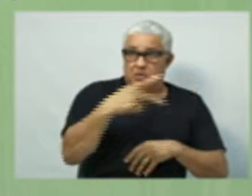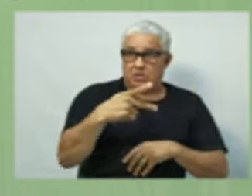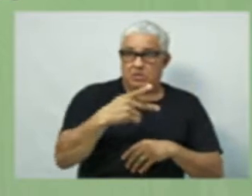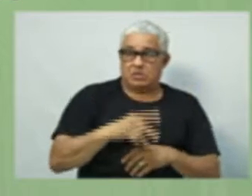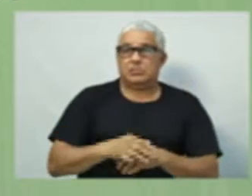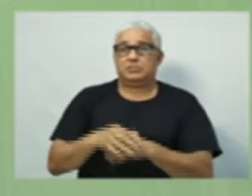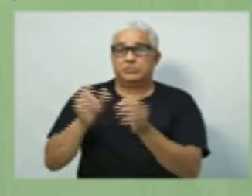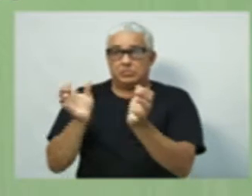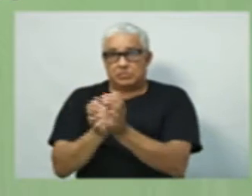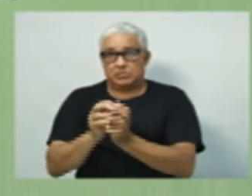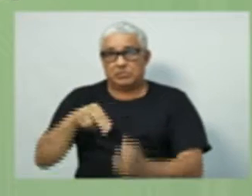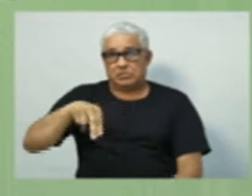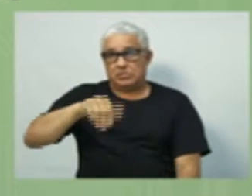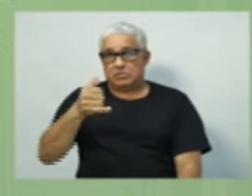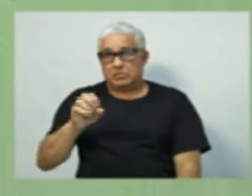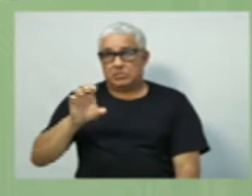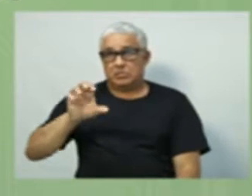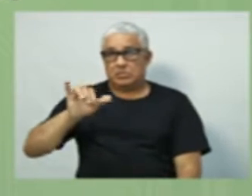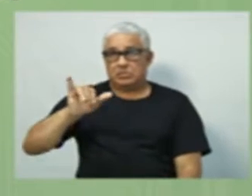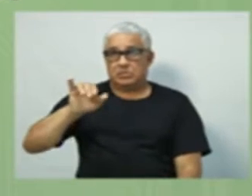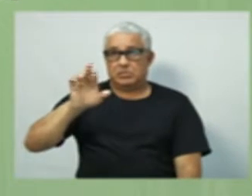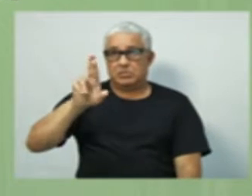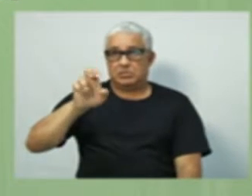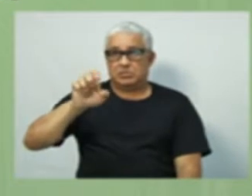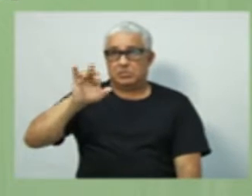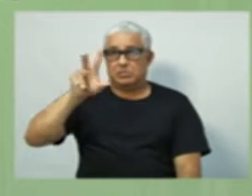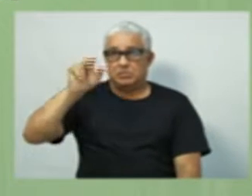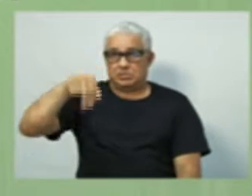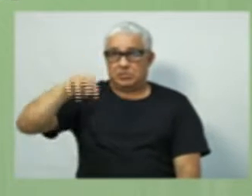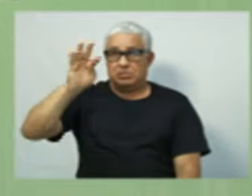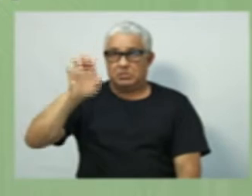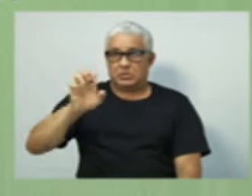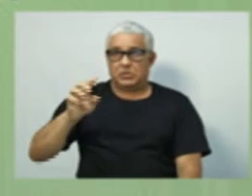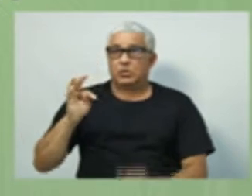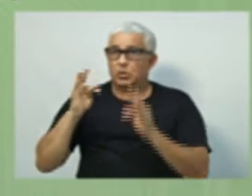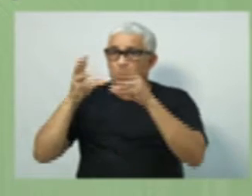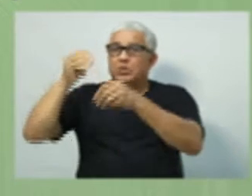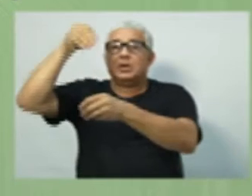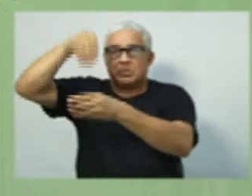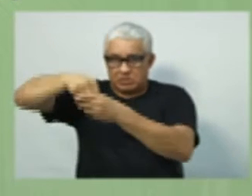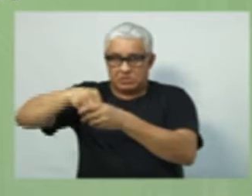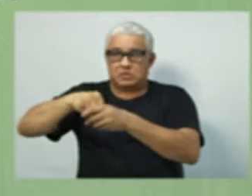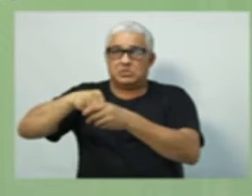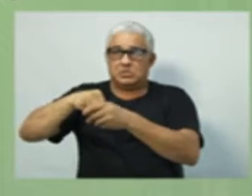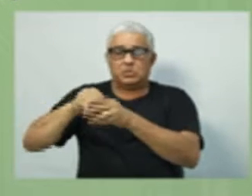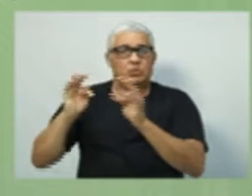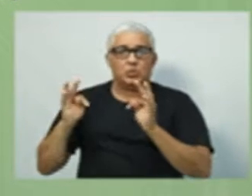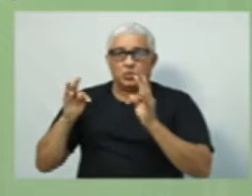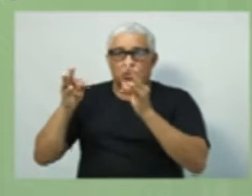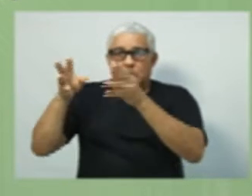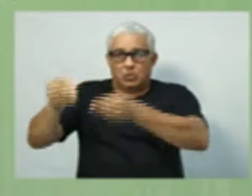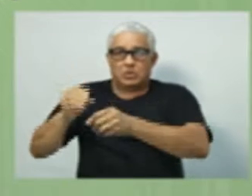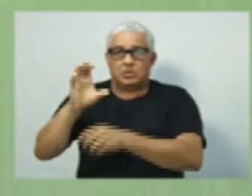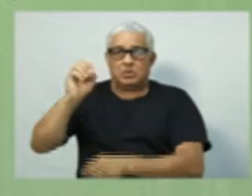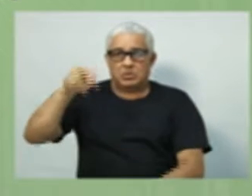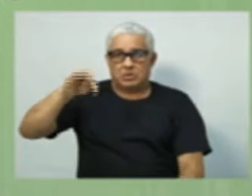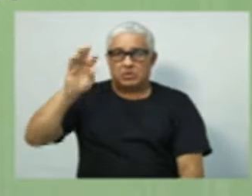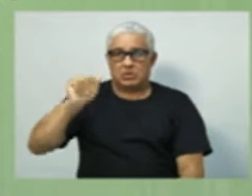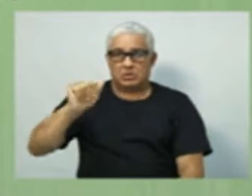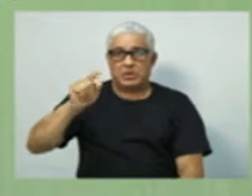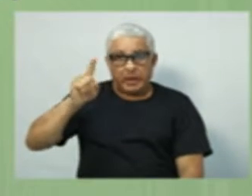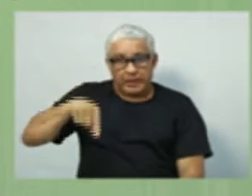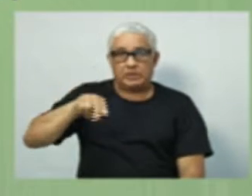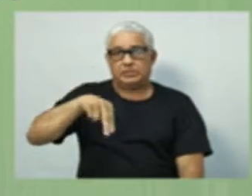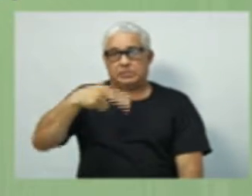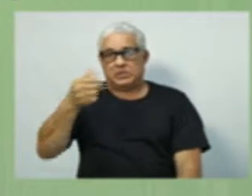eo não circulante todos os demais são não circulante todas as demais contas são não